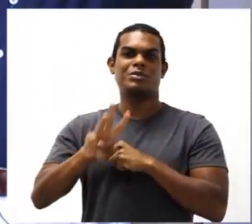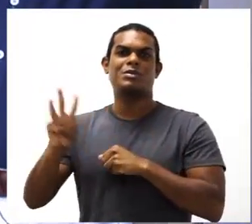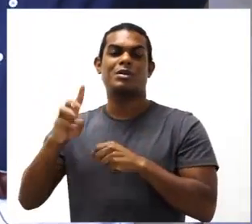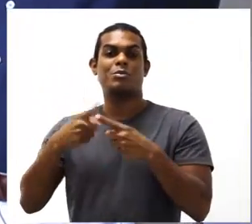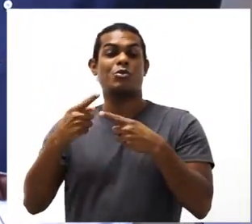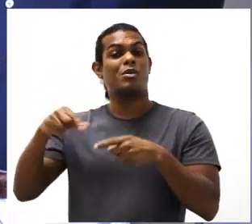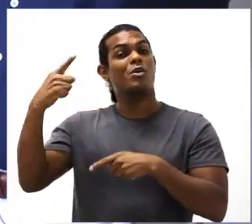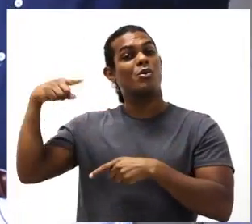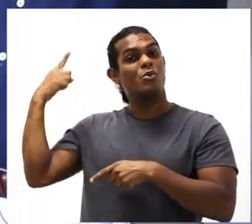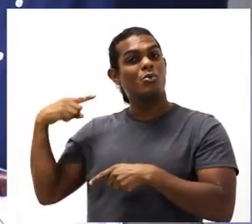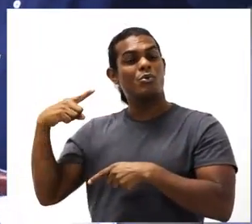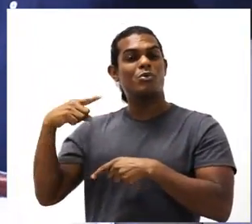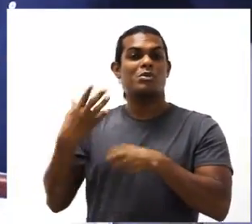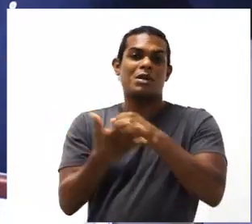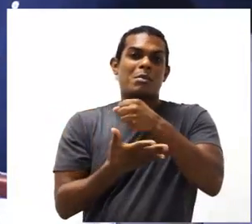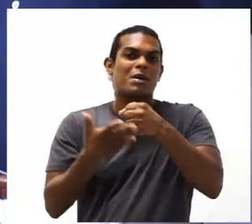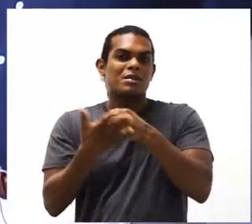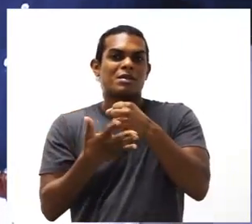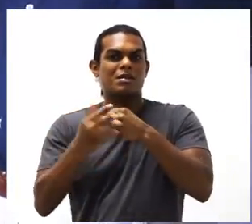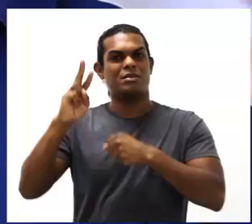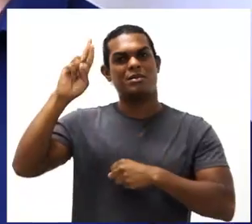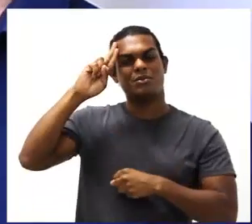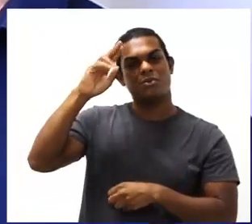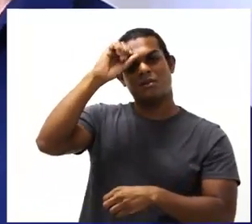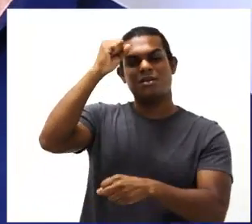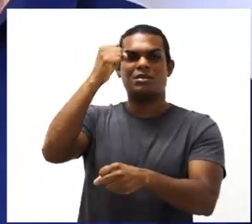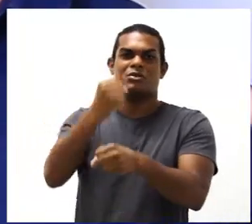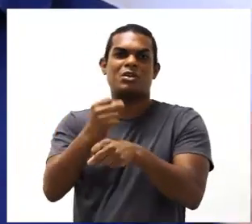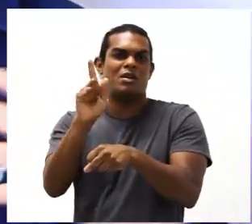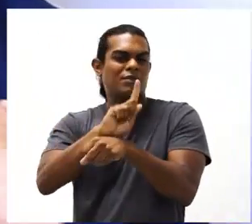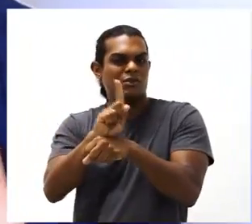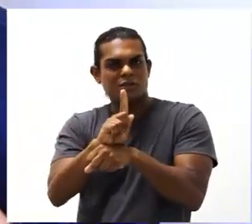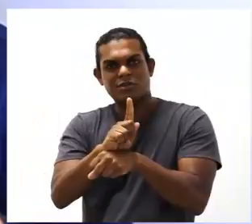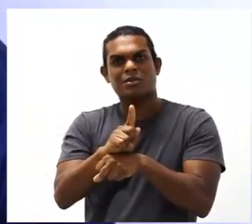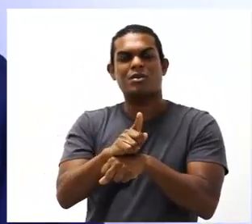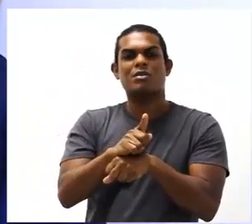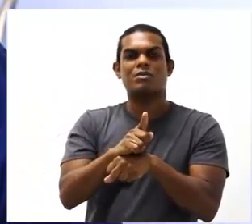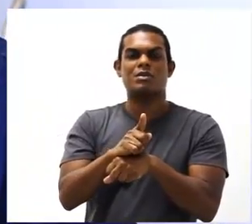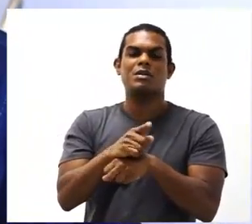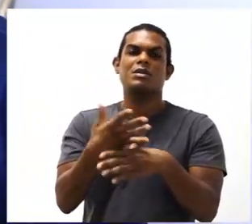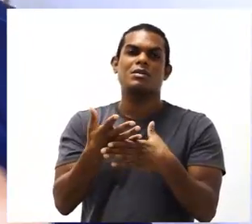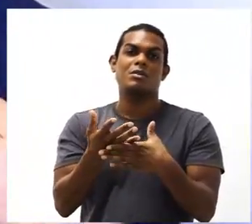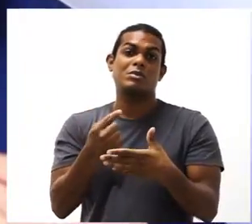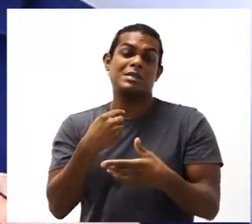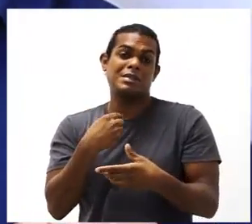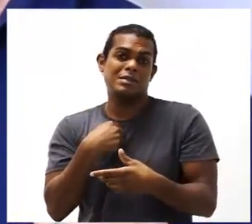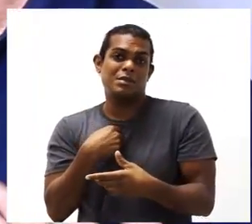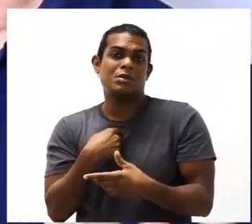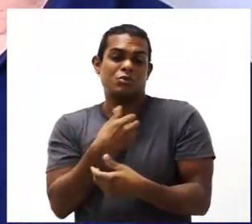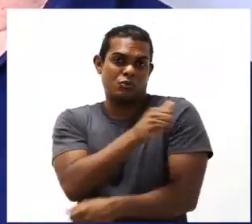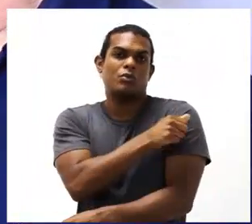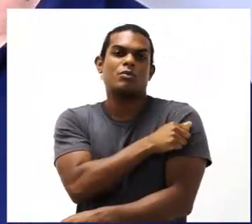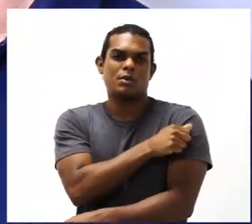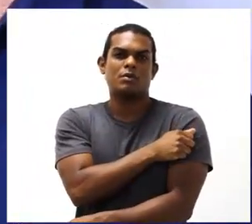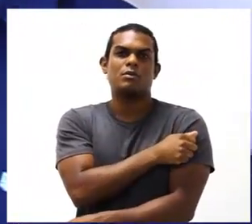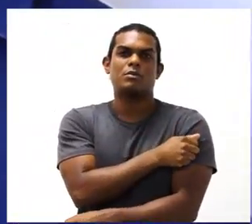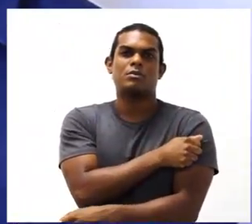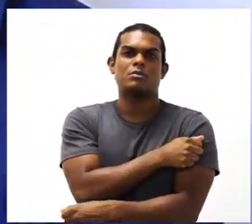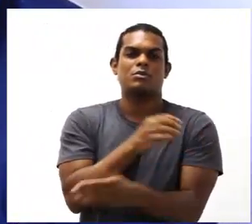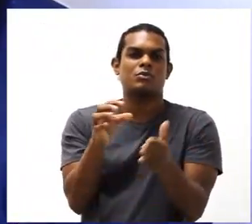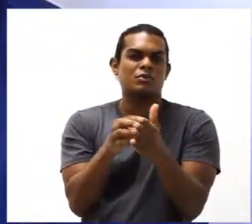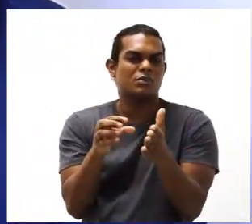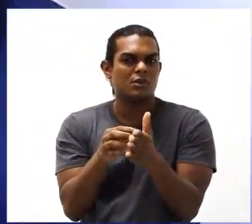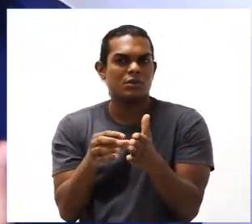eram as pró-reitorias, diretoria, hierárquico. Né? Então, se eu sou um cidadão, ou se eu sou um aluno, eu sou um servidor, eu sou um